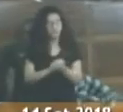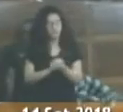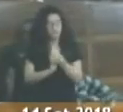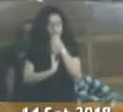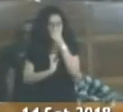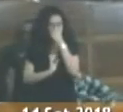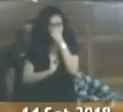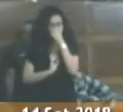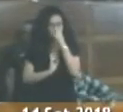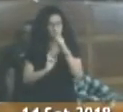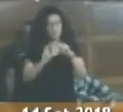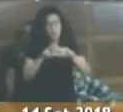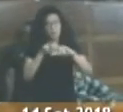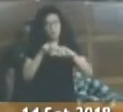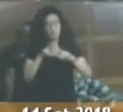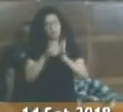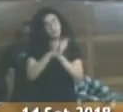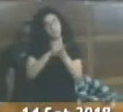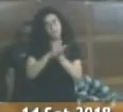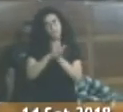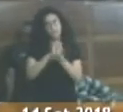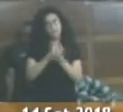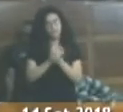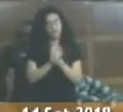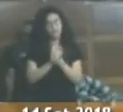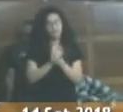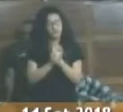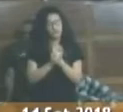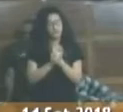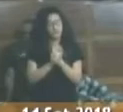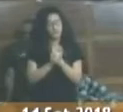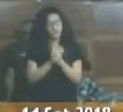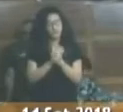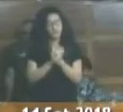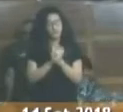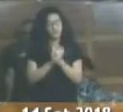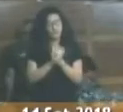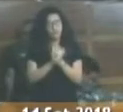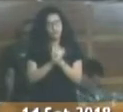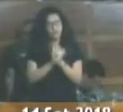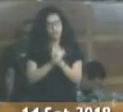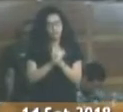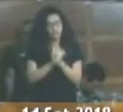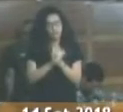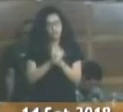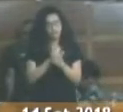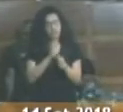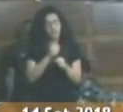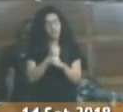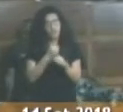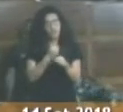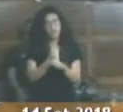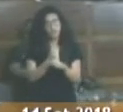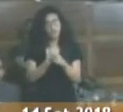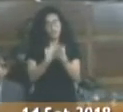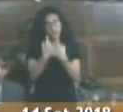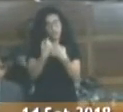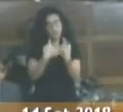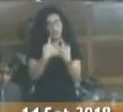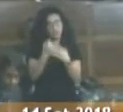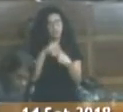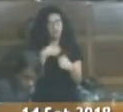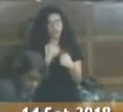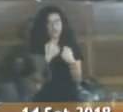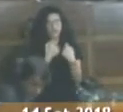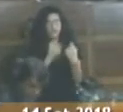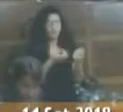aí devastadas, né? Então, teve seu território expropriado desde a construção da Rio Santos. Então, nós